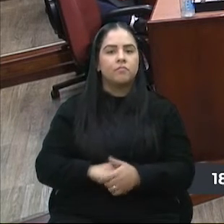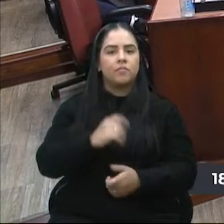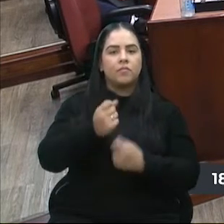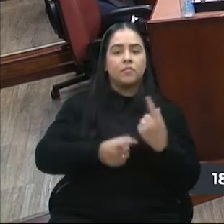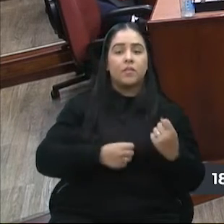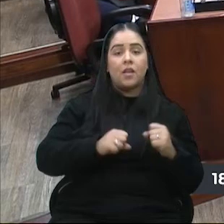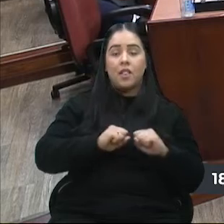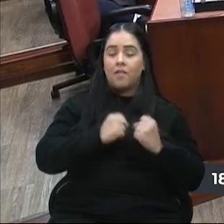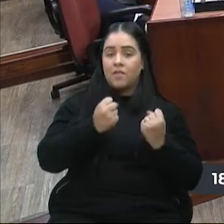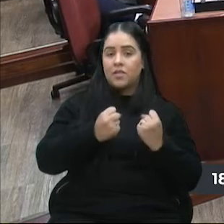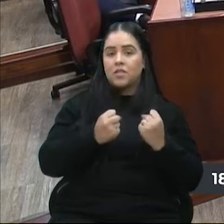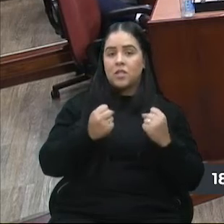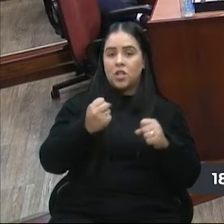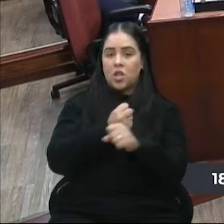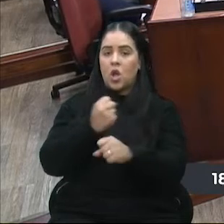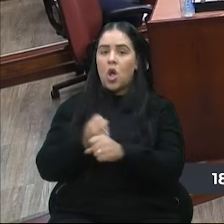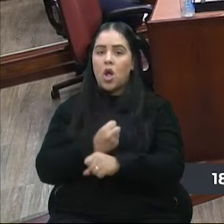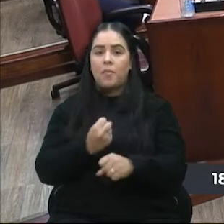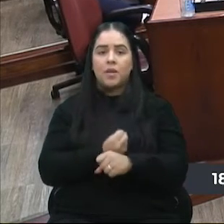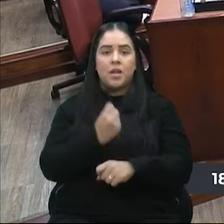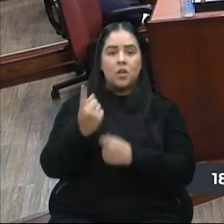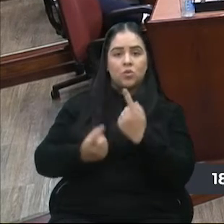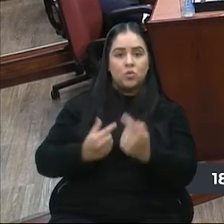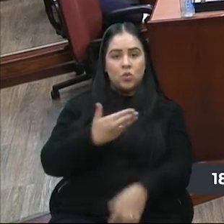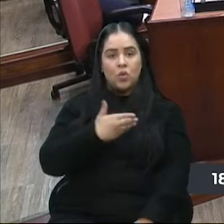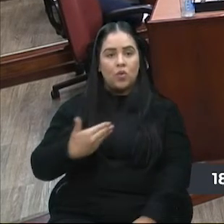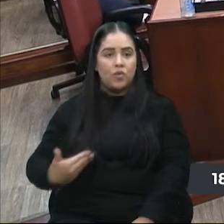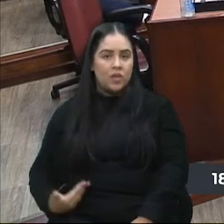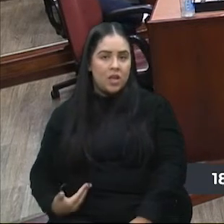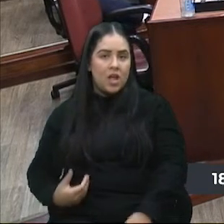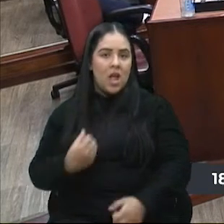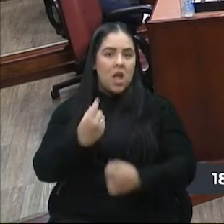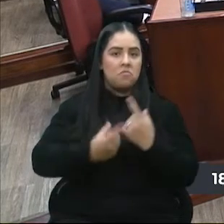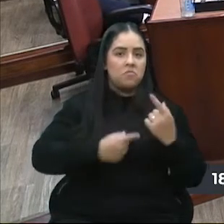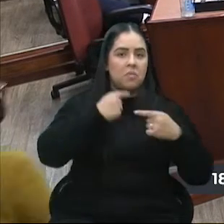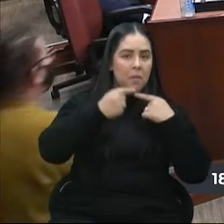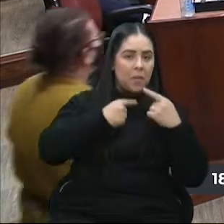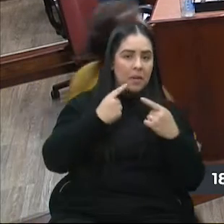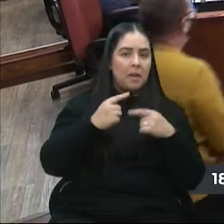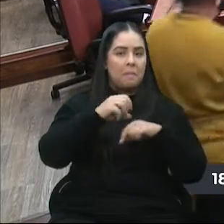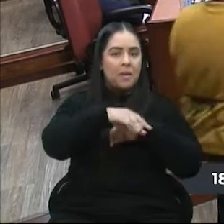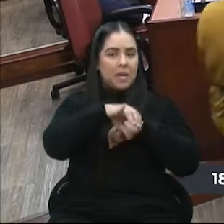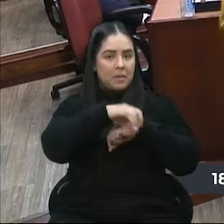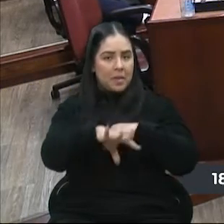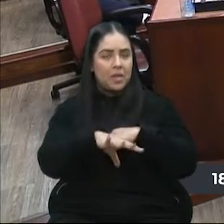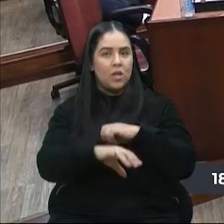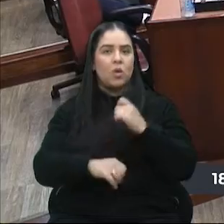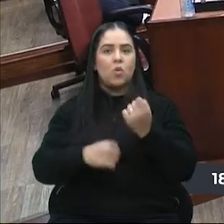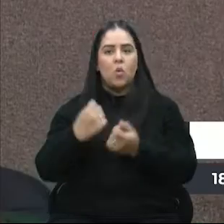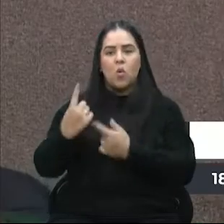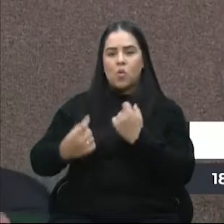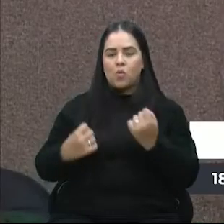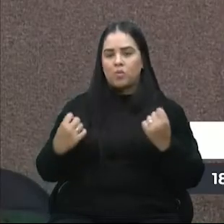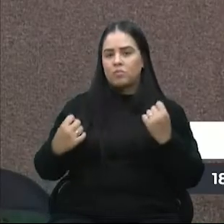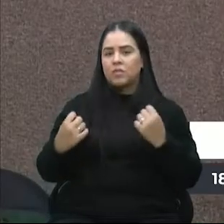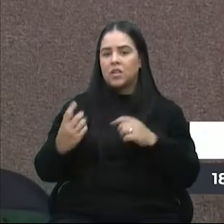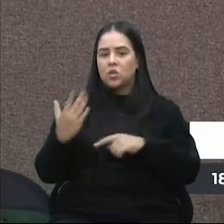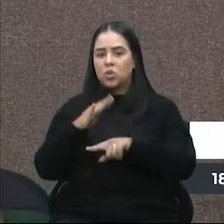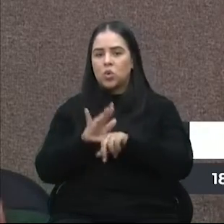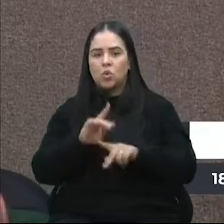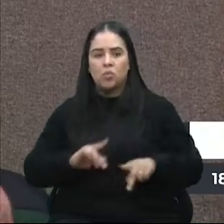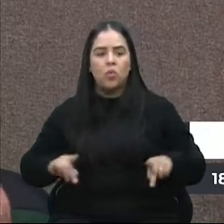defendem as obras, uns defendem o governo, uns criticam a imprensa, outros trabalham pelo